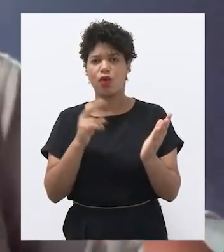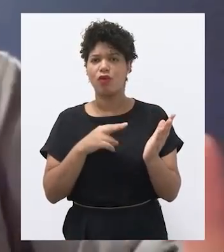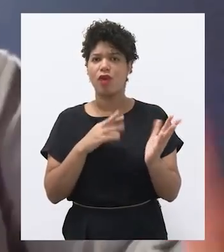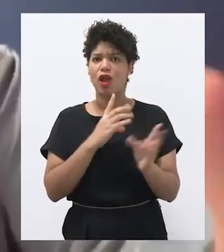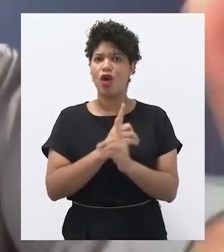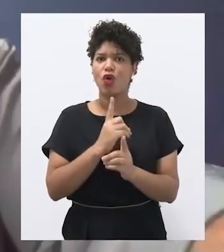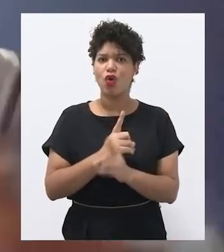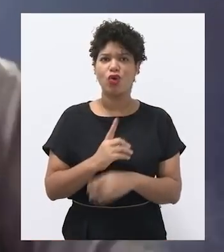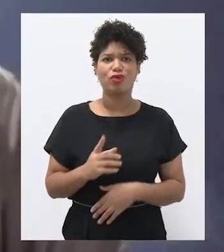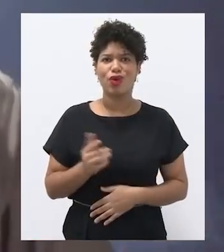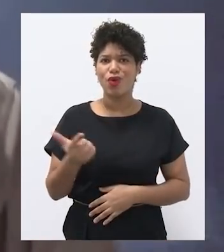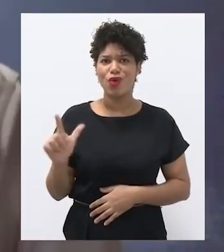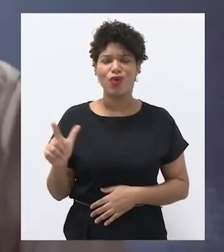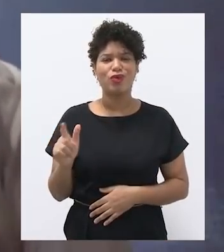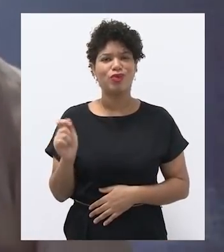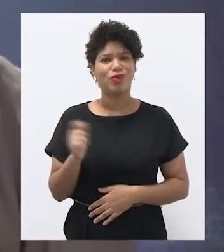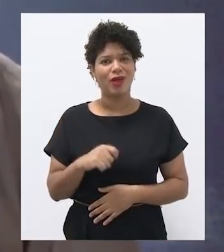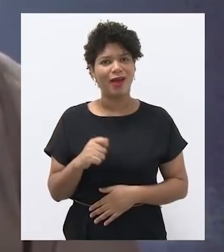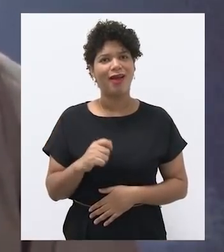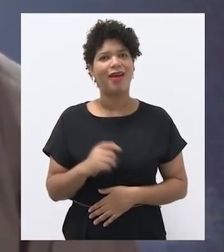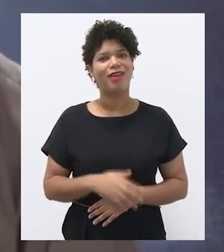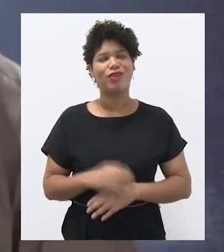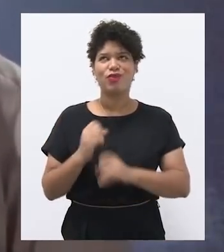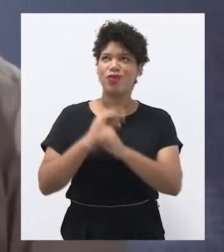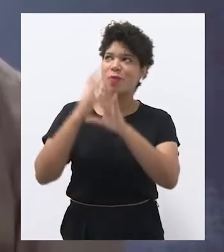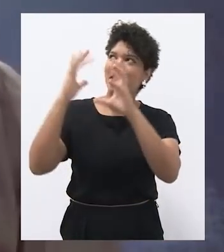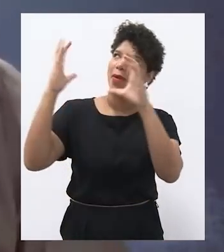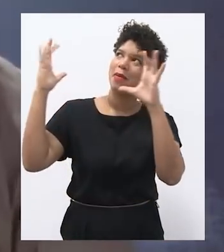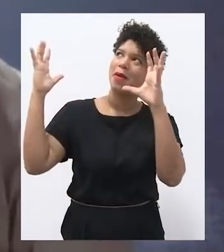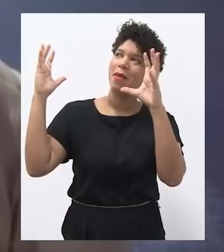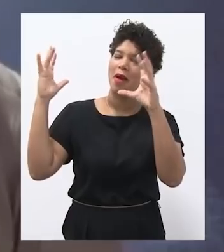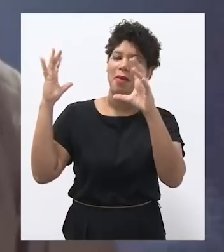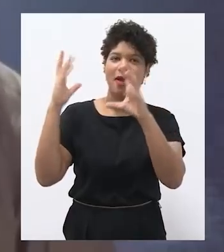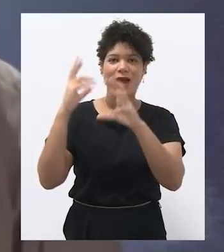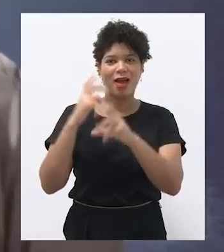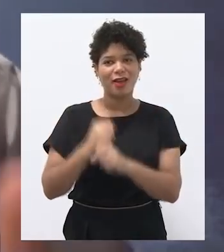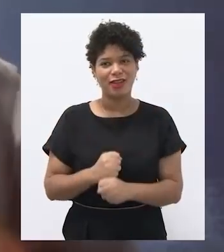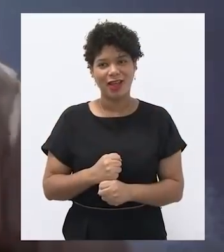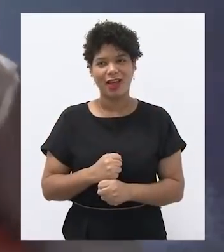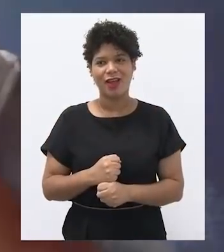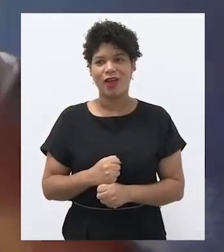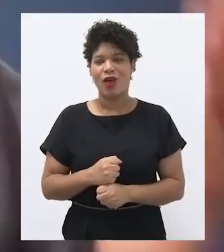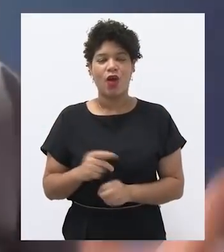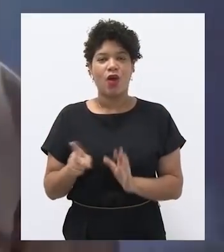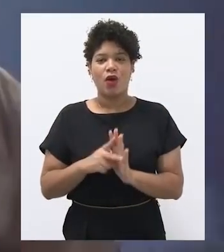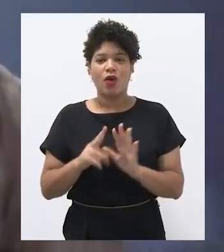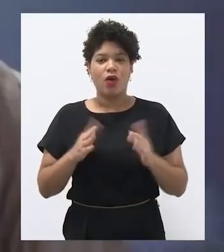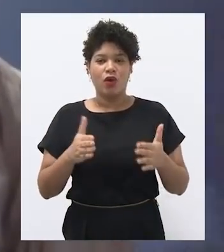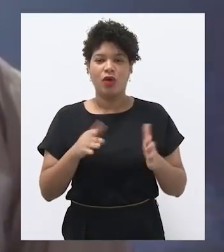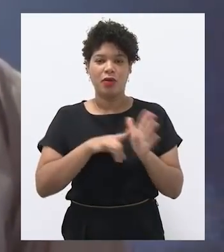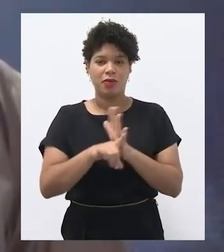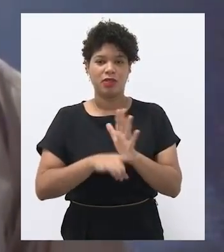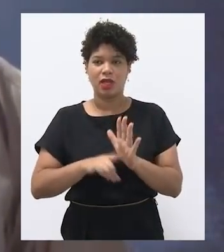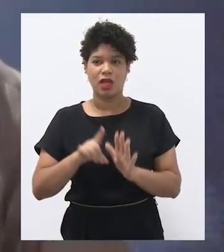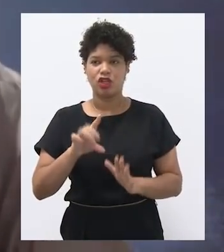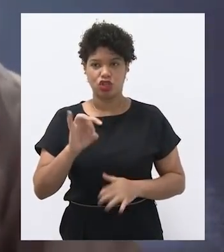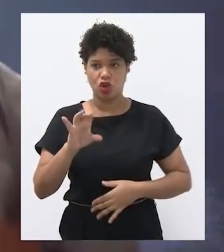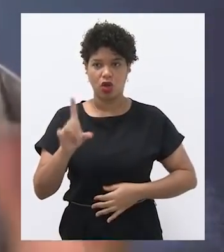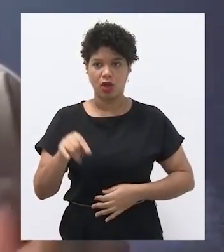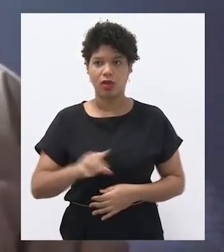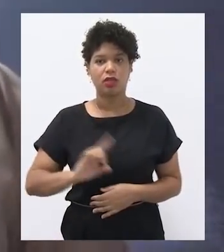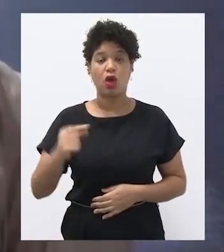descobrir outras coisas para além do alvo ali da tua pesquisa. Eu era muito impactado por isso,